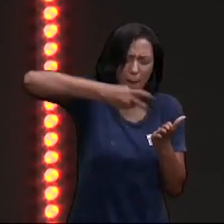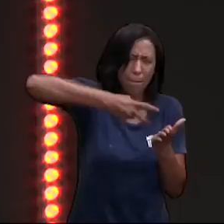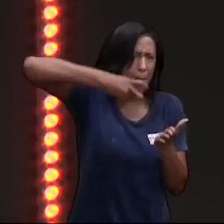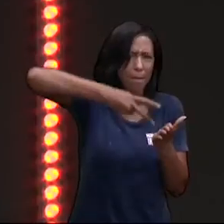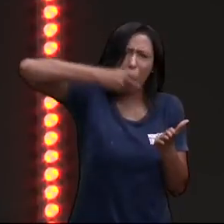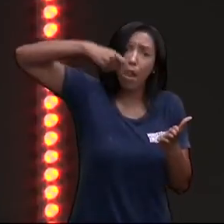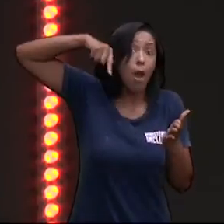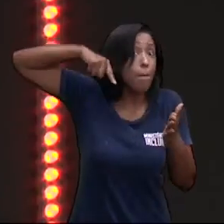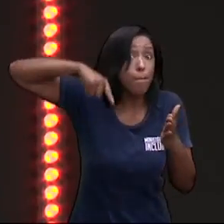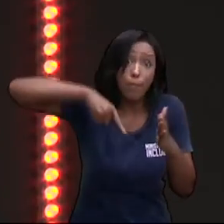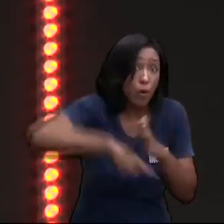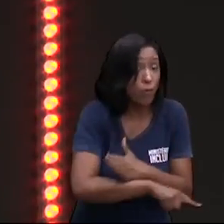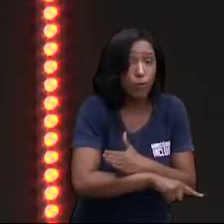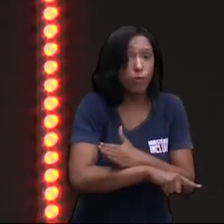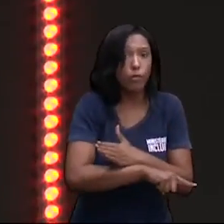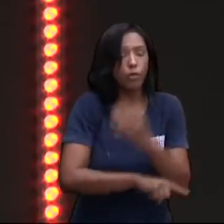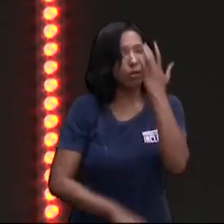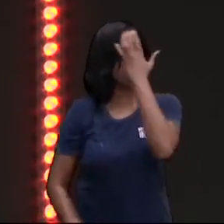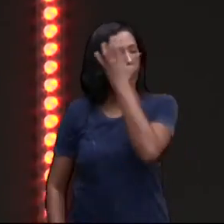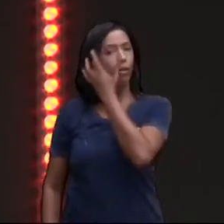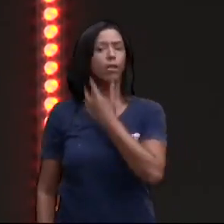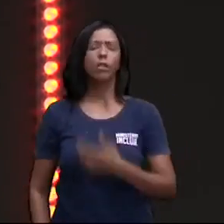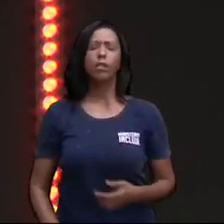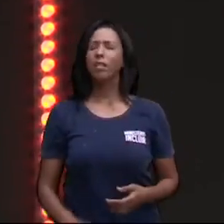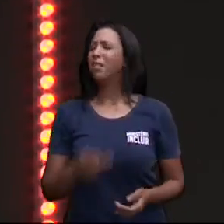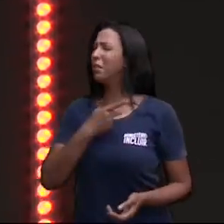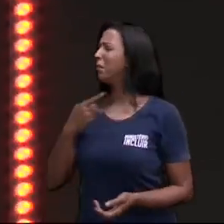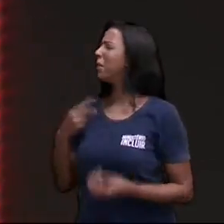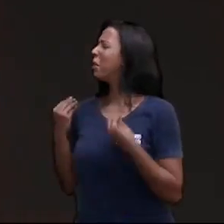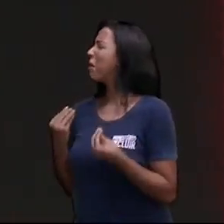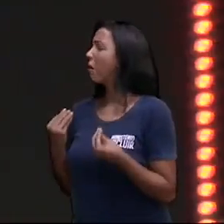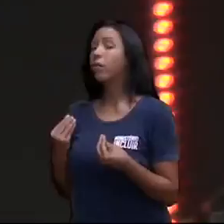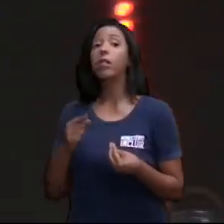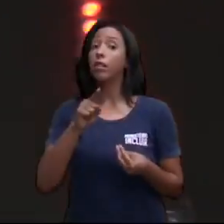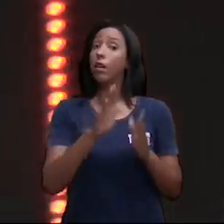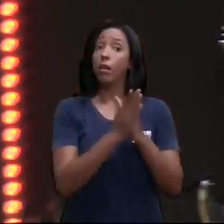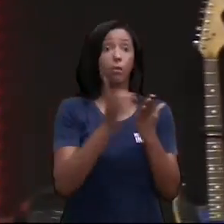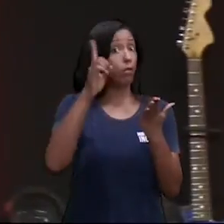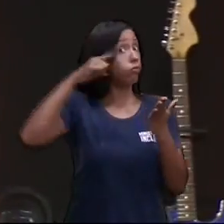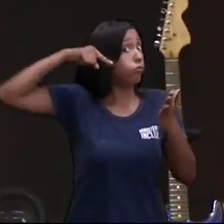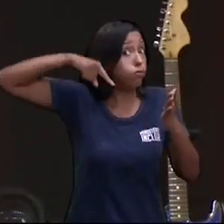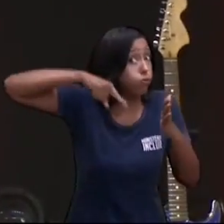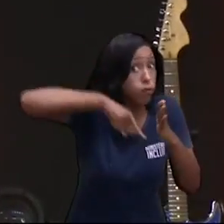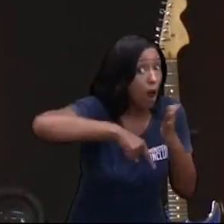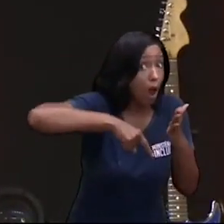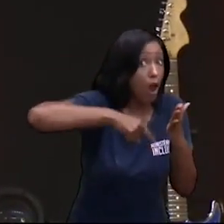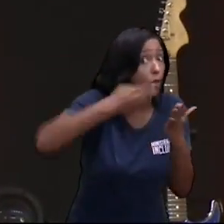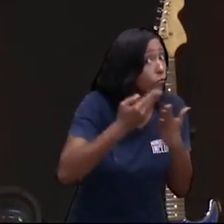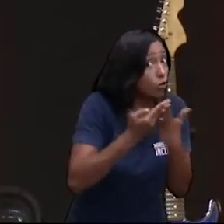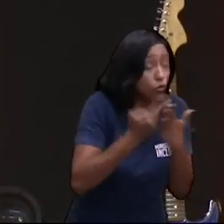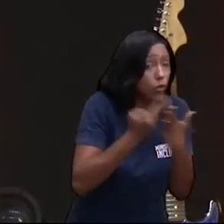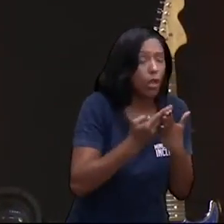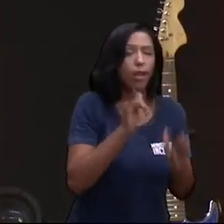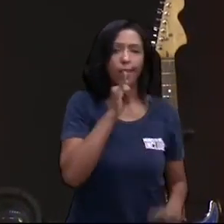Pastor Como assim se a pronto se aprofunde e se aprofunde e quando você me